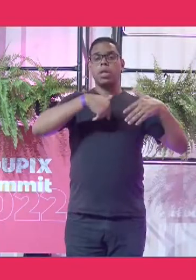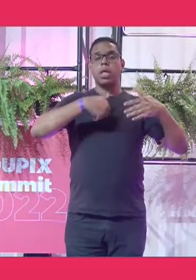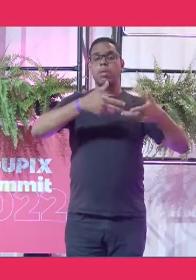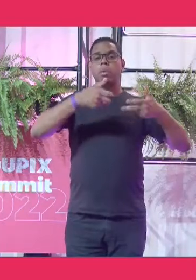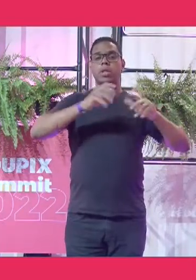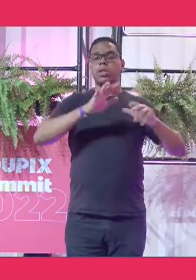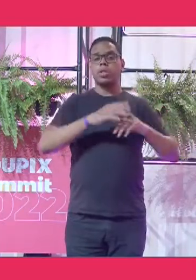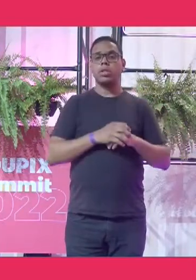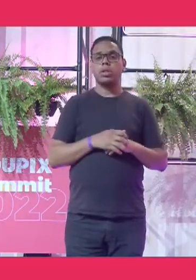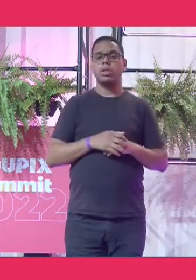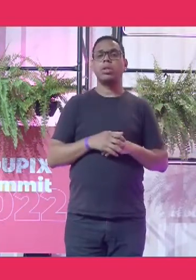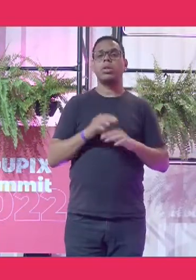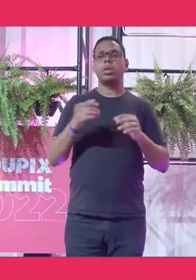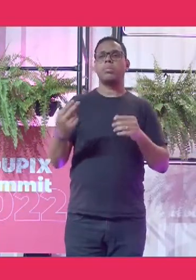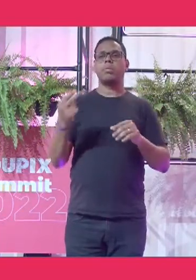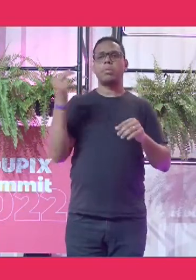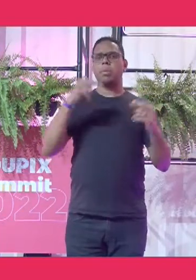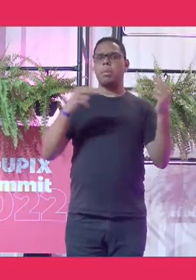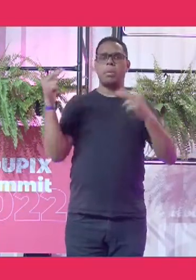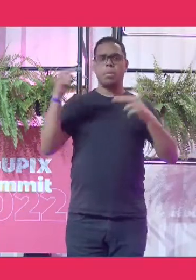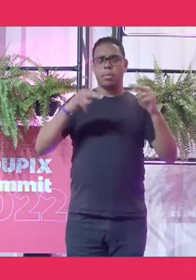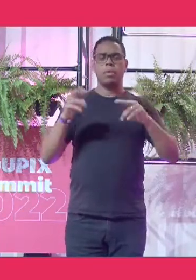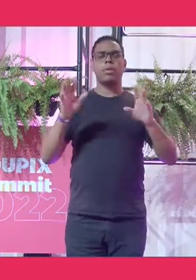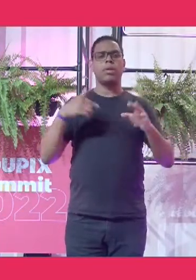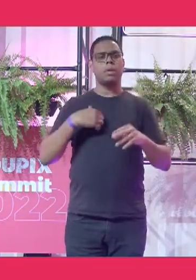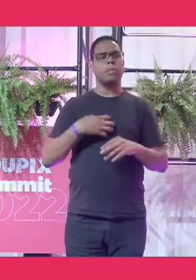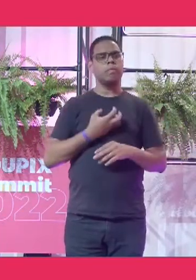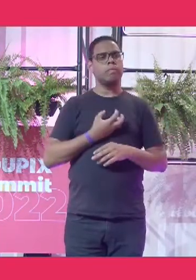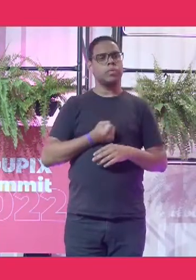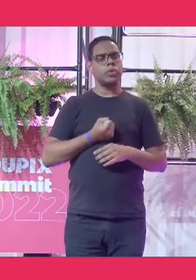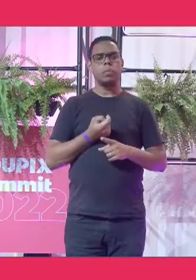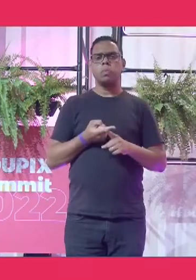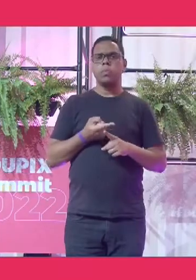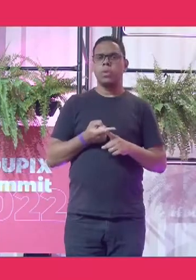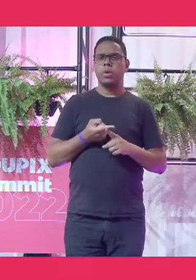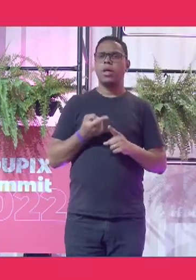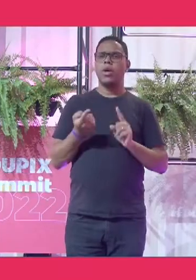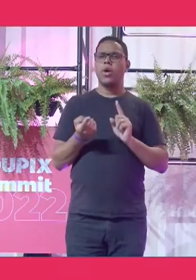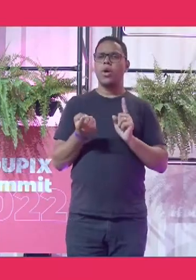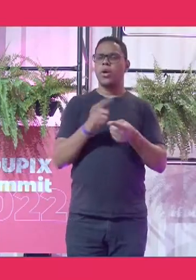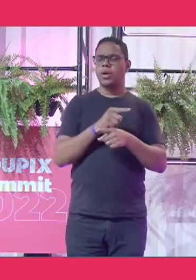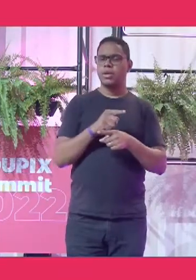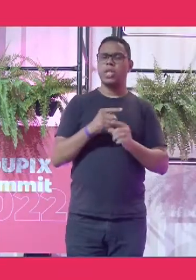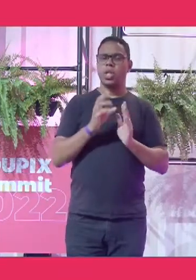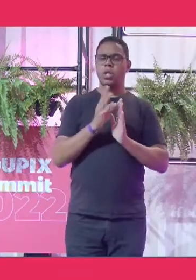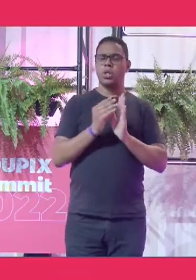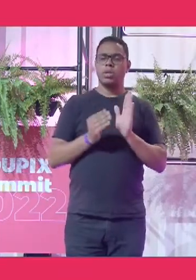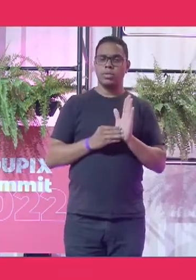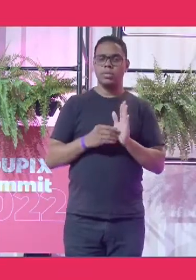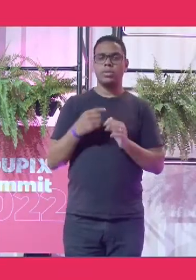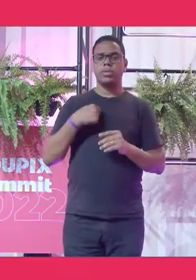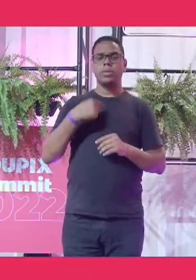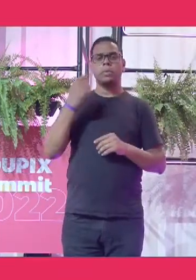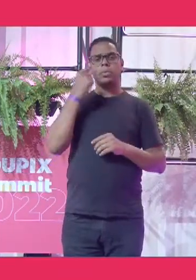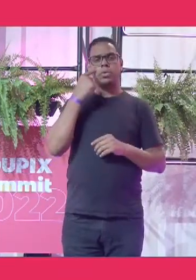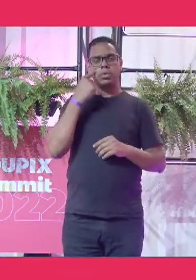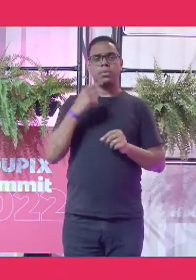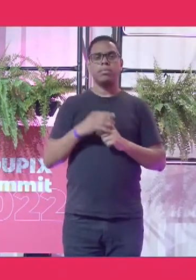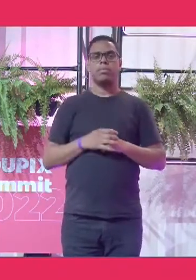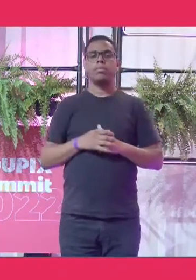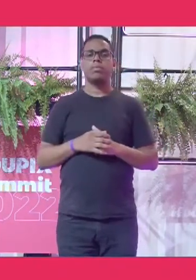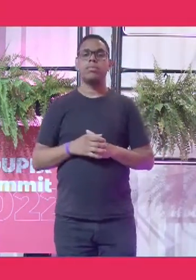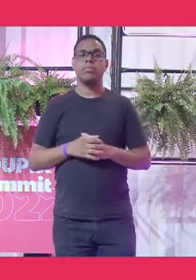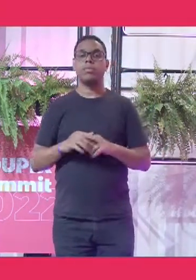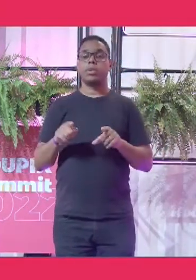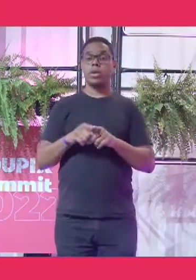tiro. Muitas visualizações. Isso me deixa frustrada. Na verdade, é o contrário. O conteúdo, porque eu penso tanto e